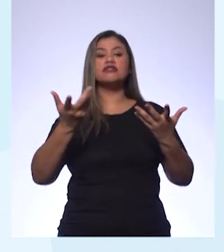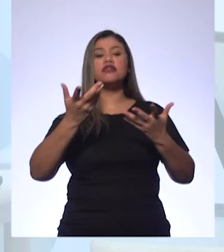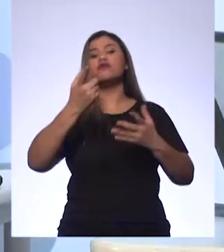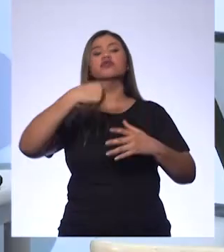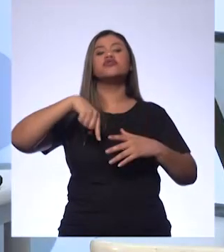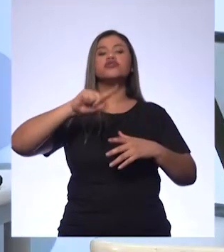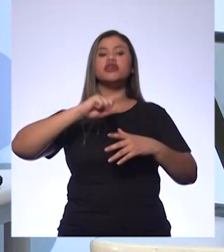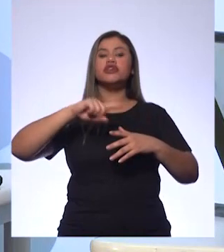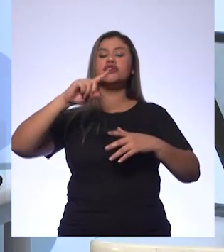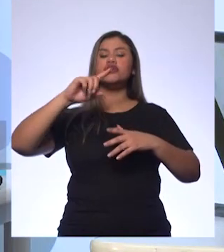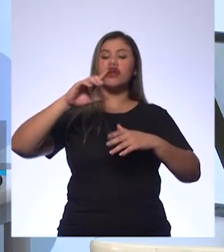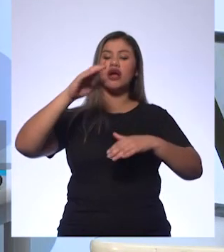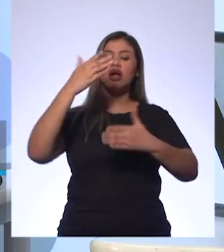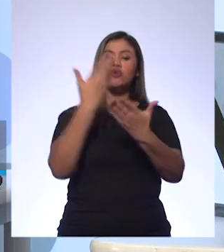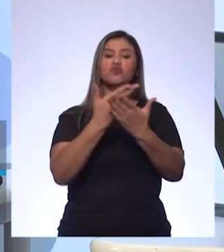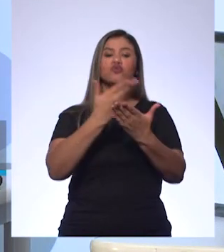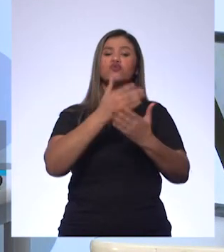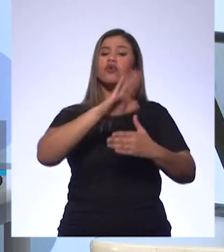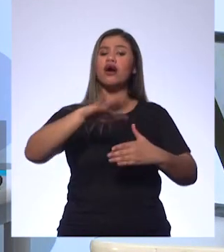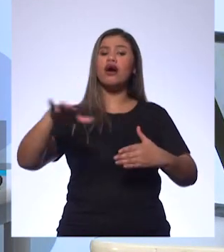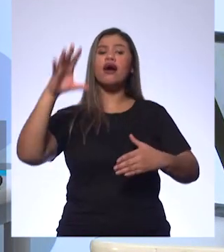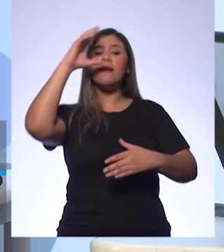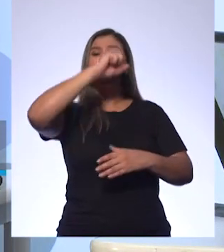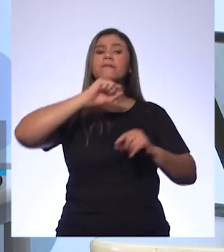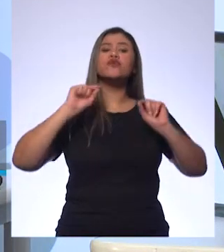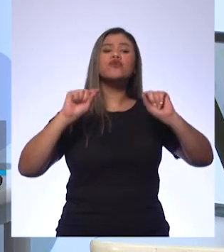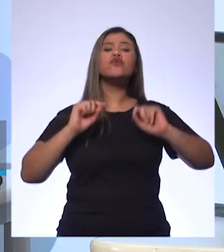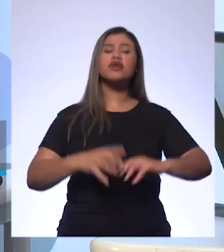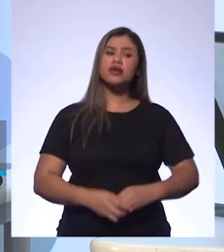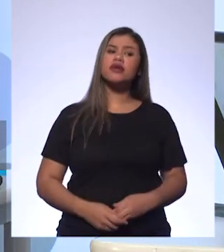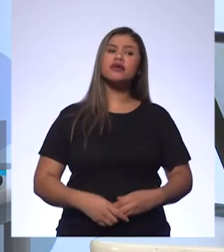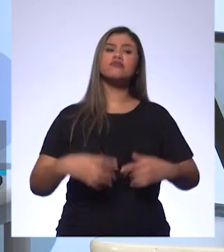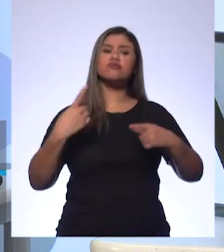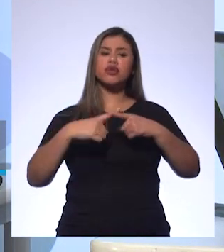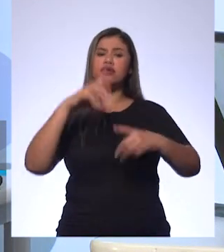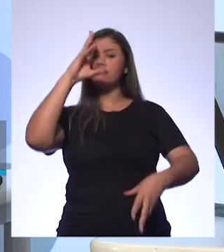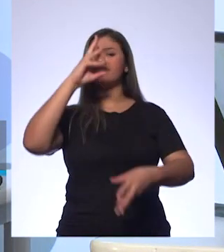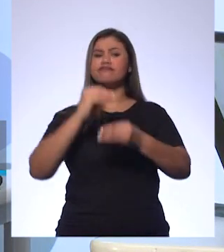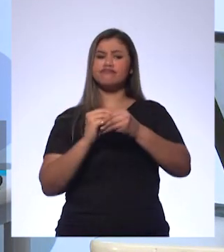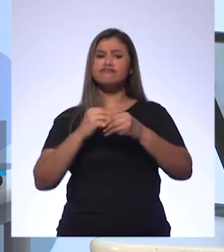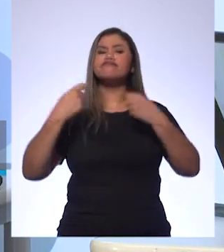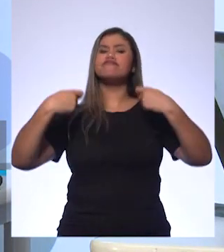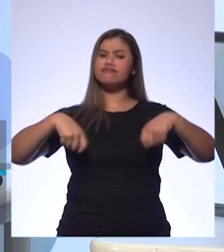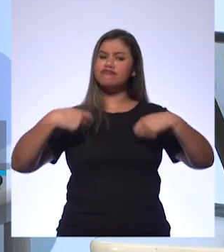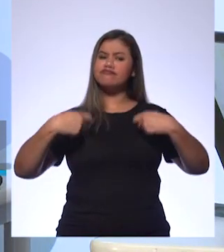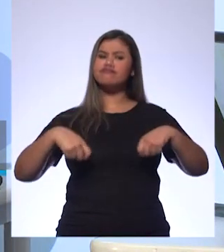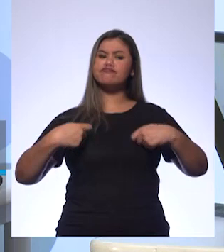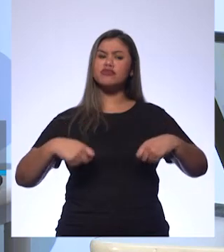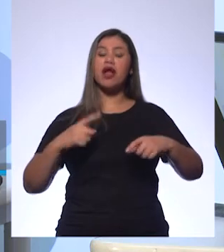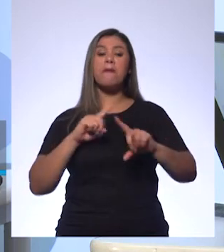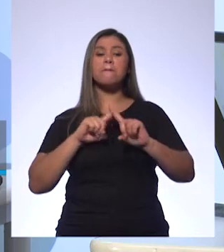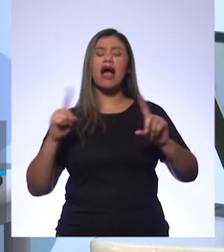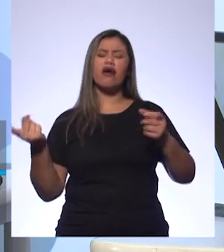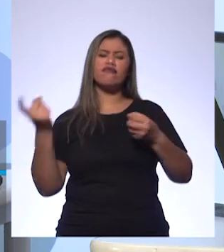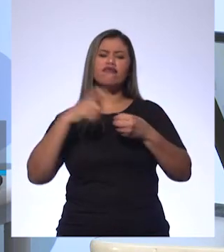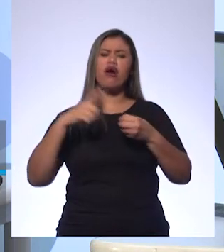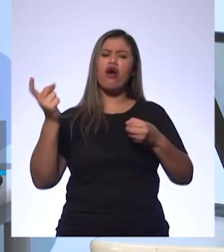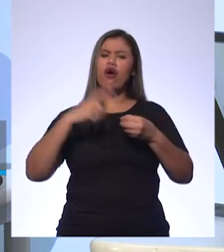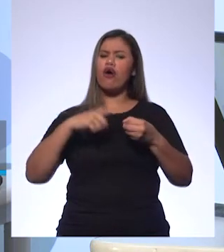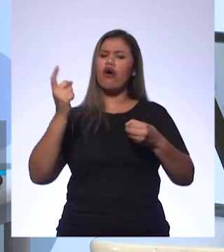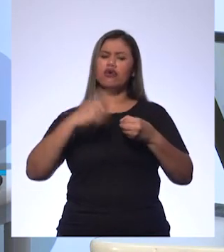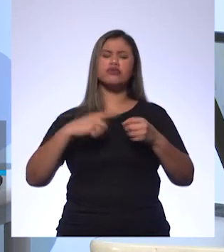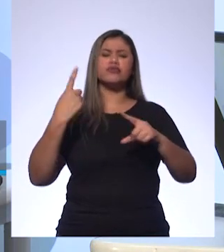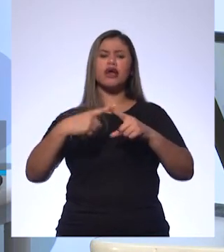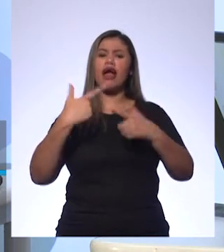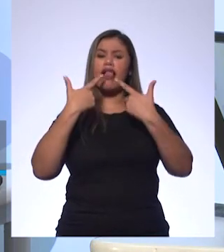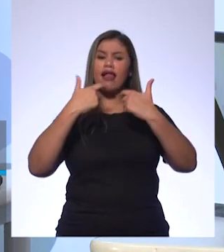realmente nossa aluna aprendeu? Porque agora a gente vai ter que fechar temporariamente esse assunto, mas ele sempre volta. Nossa língua é viva, a gente